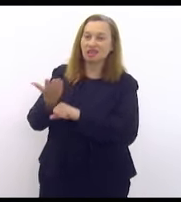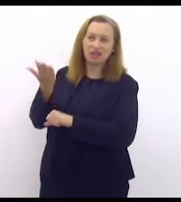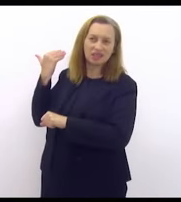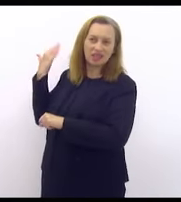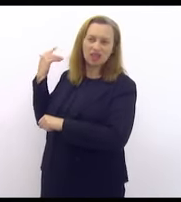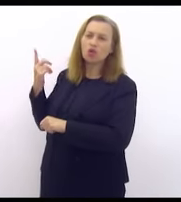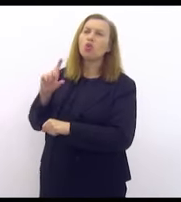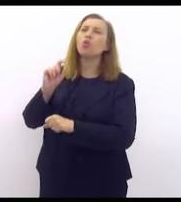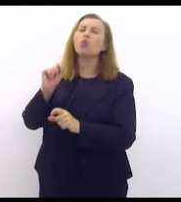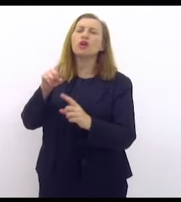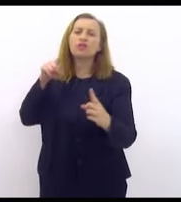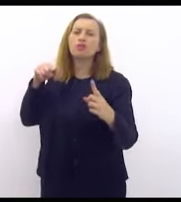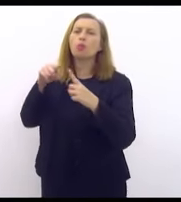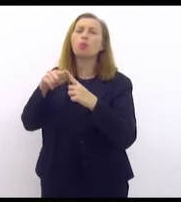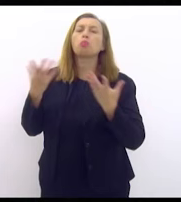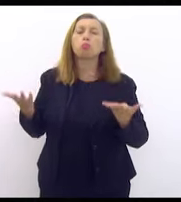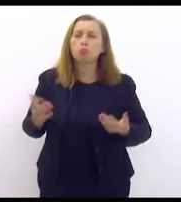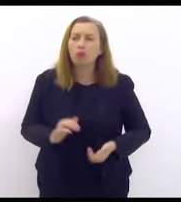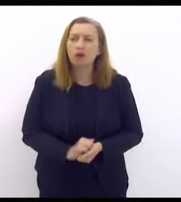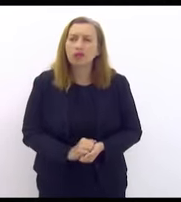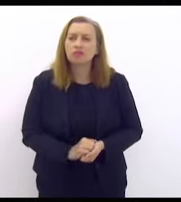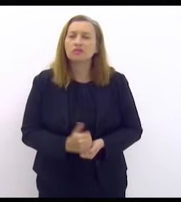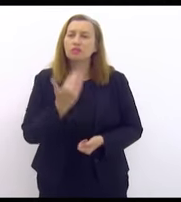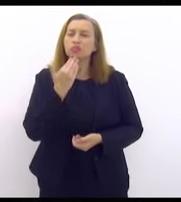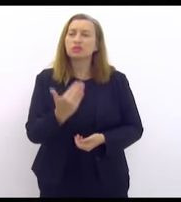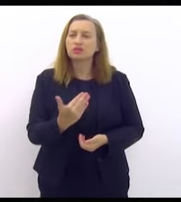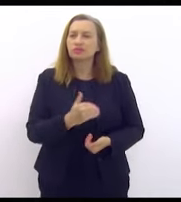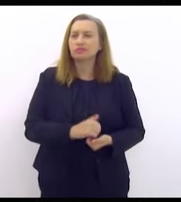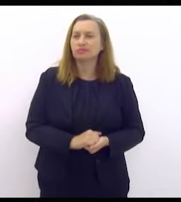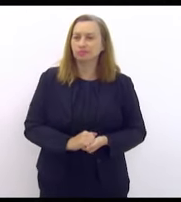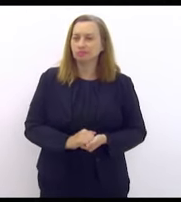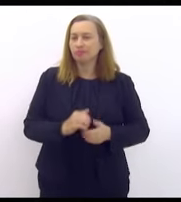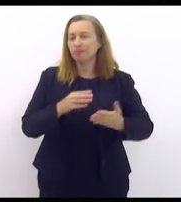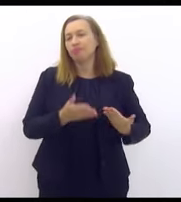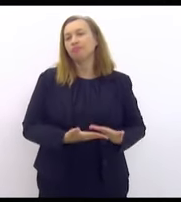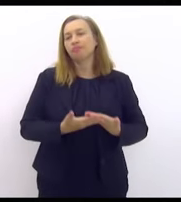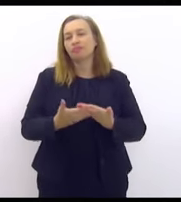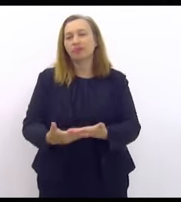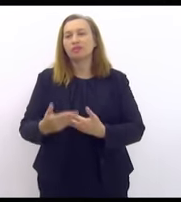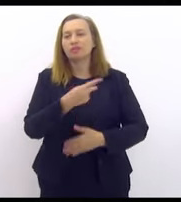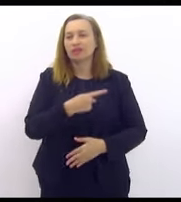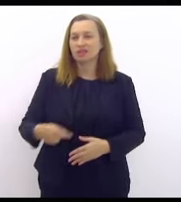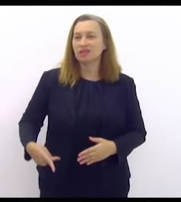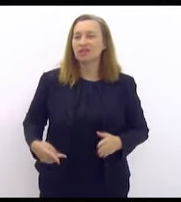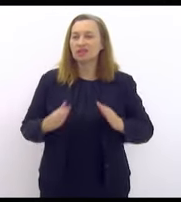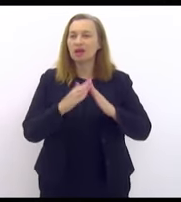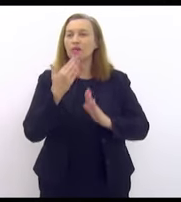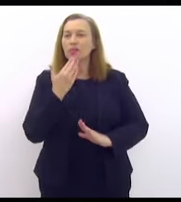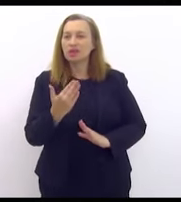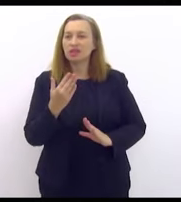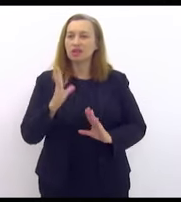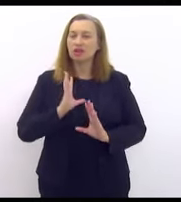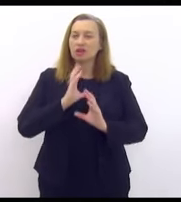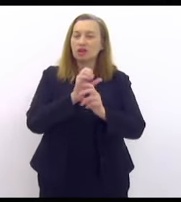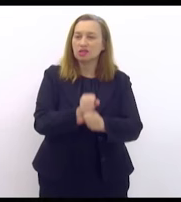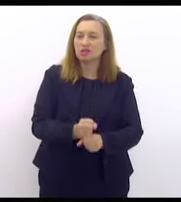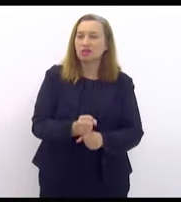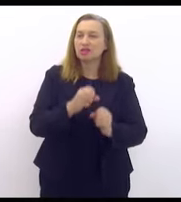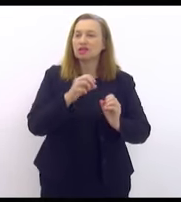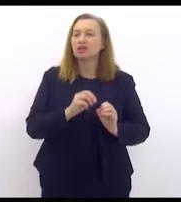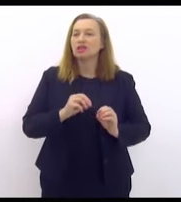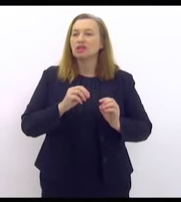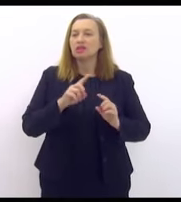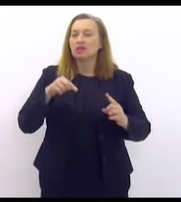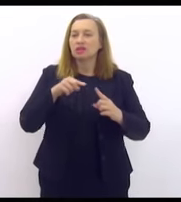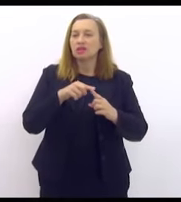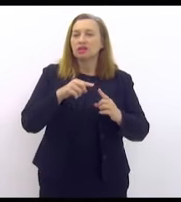de meta. Né? Então, vou fazer uma solicitação, vou encaminhar o presidente dessa casa, solicitar o resultado das metas do PPA